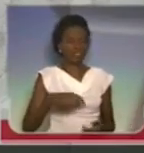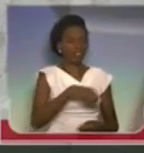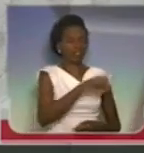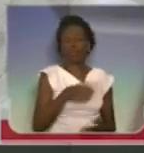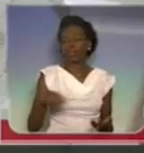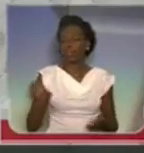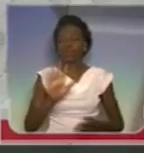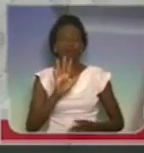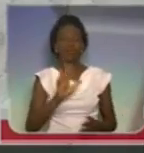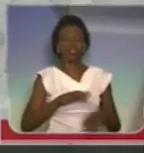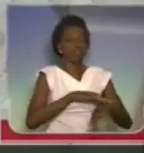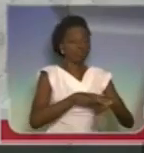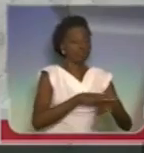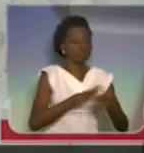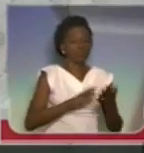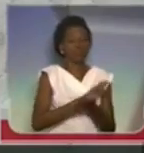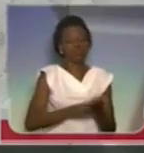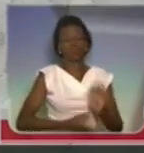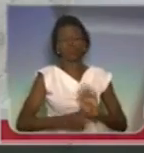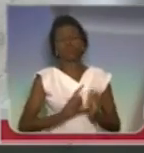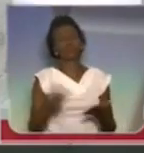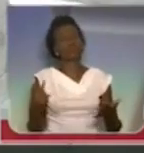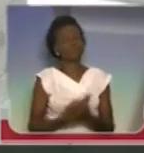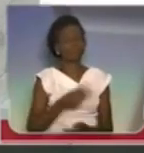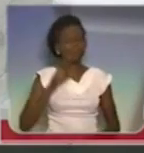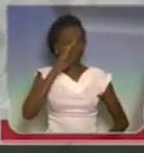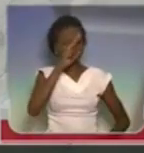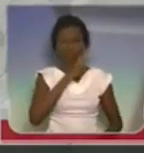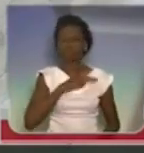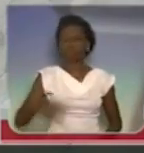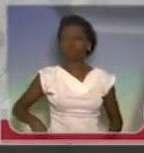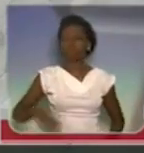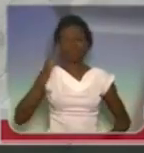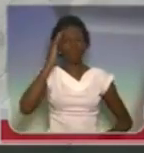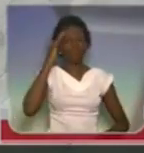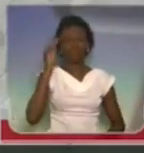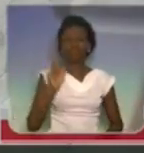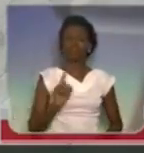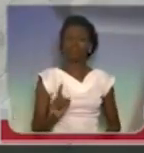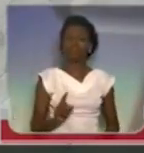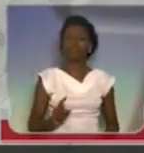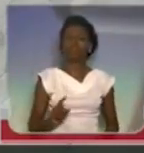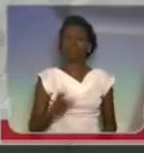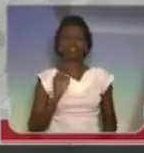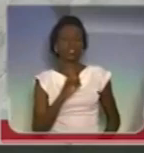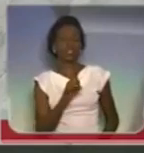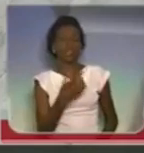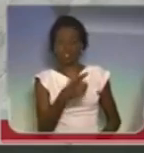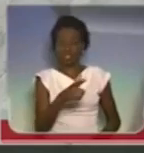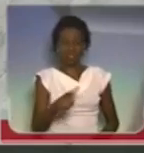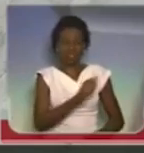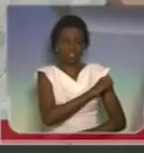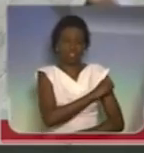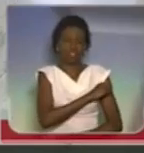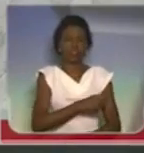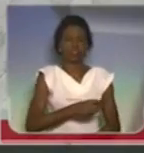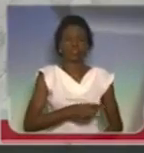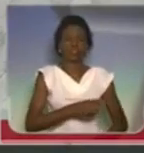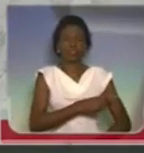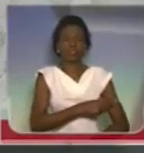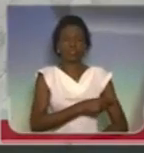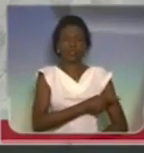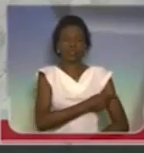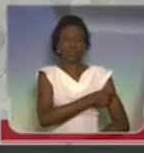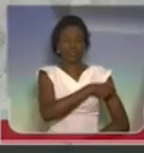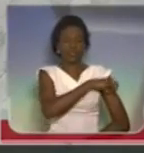é um absurdo Total seu presidente agora eu não entendo se não tem aluno para o ensino fundamental para o ensino